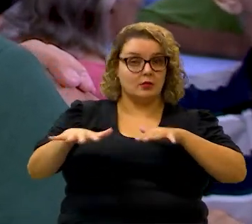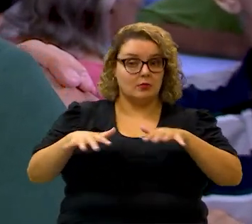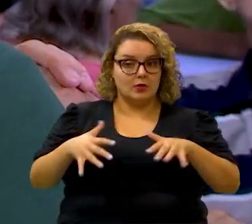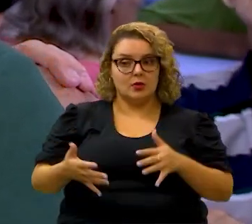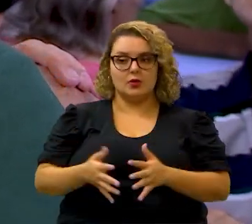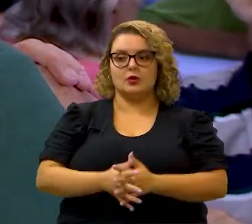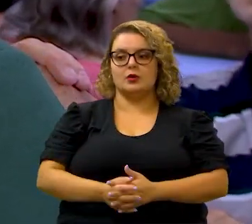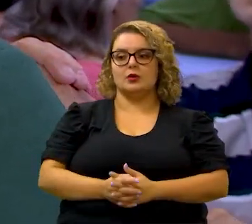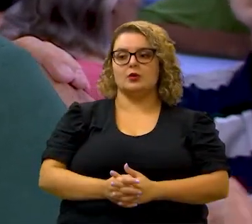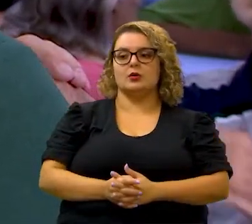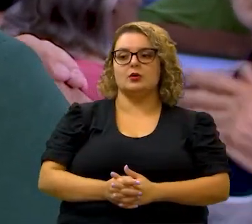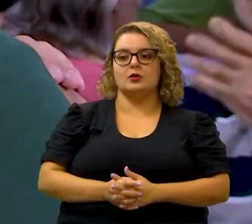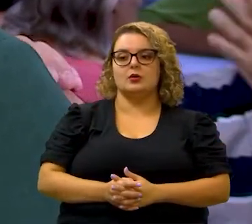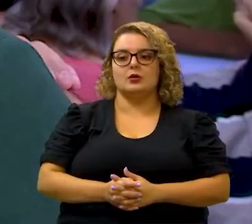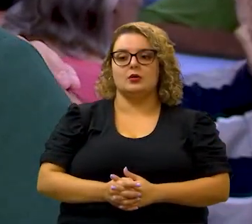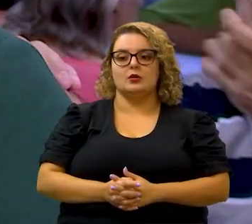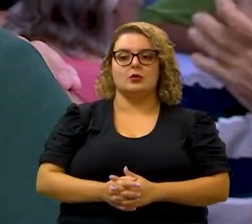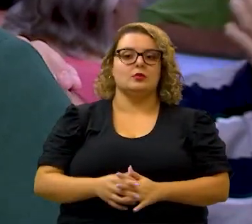a coordenação motora,